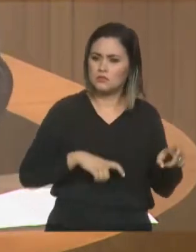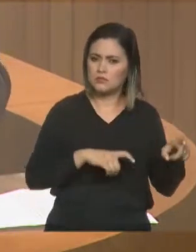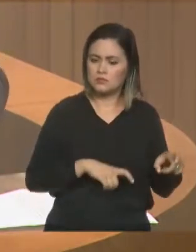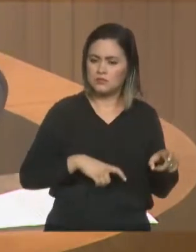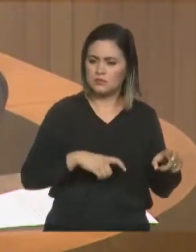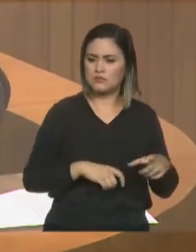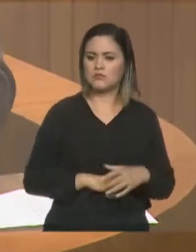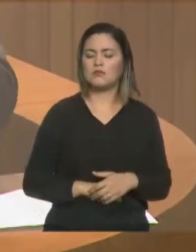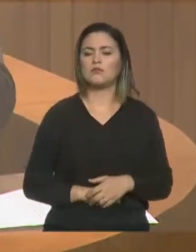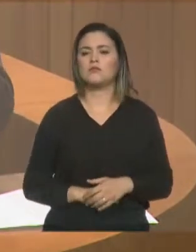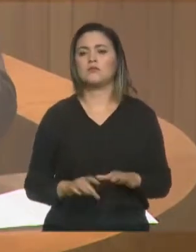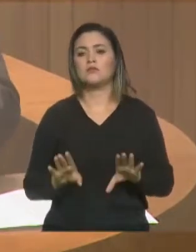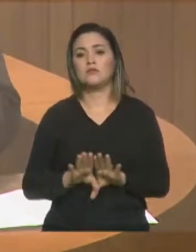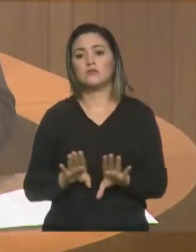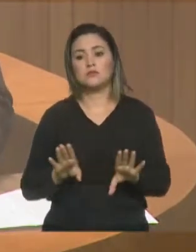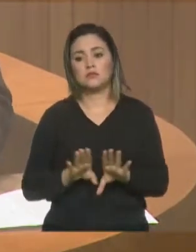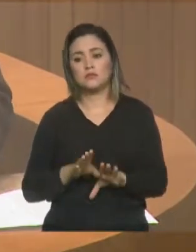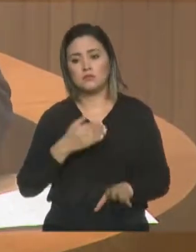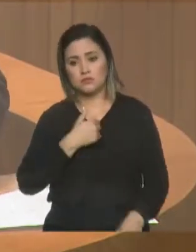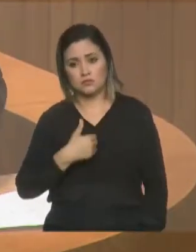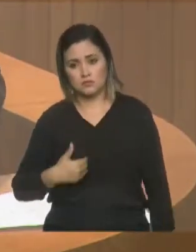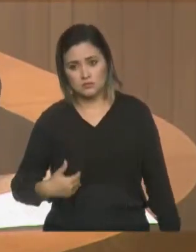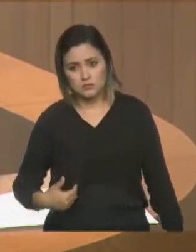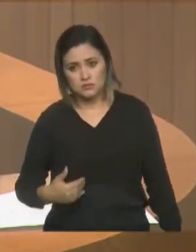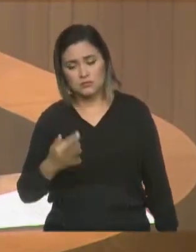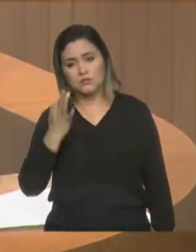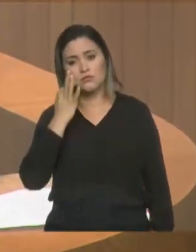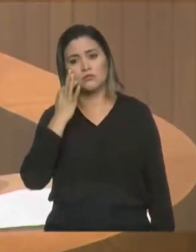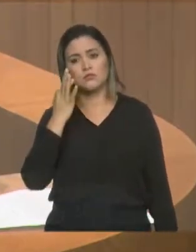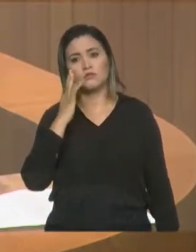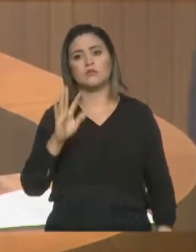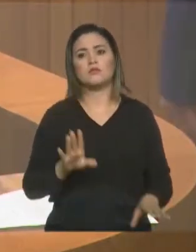Isso sem falar também que o nosso governador também